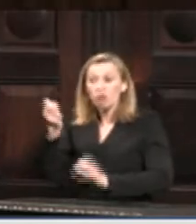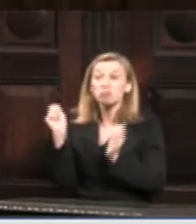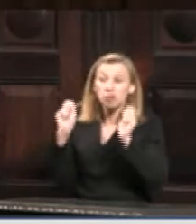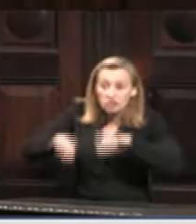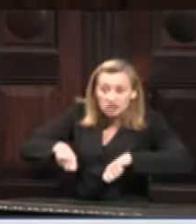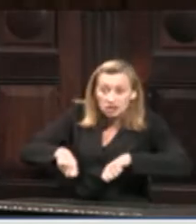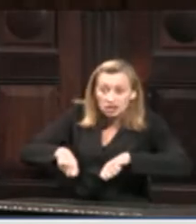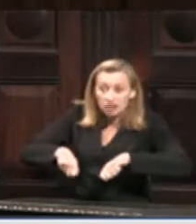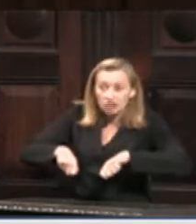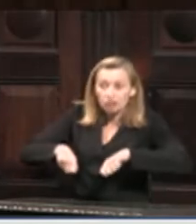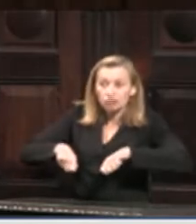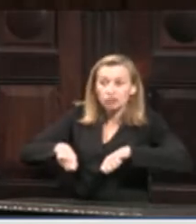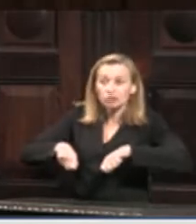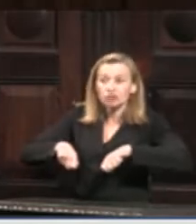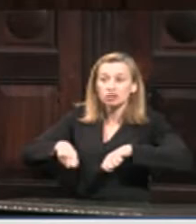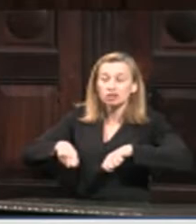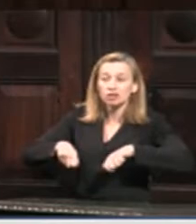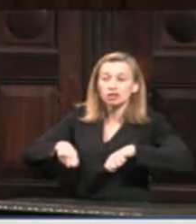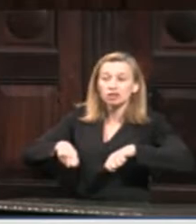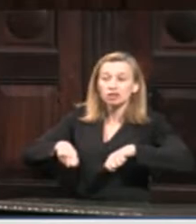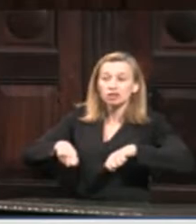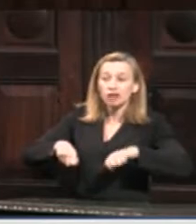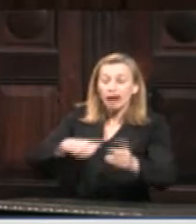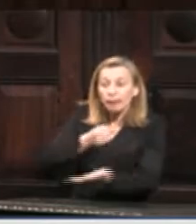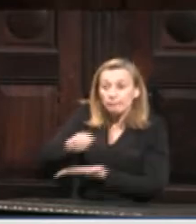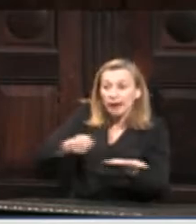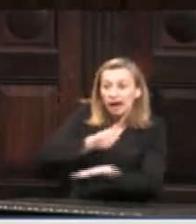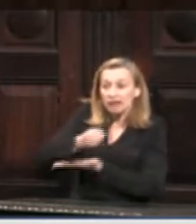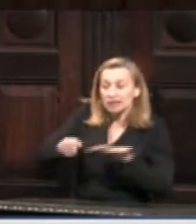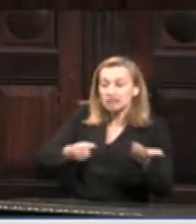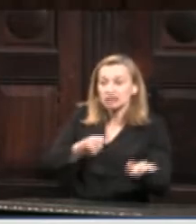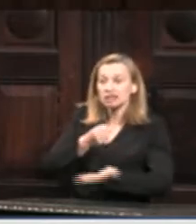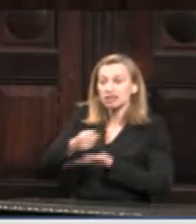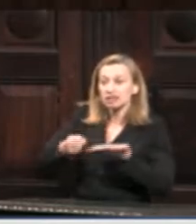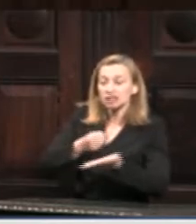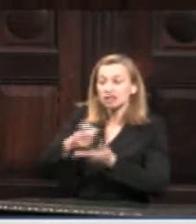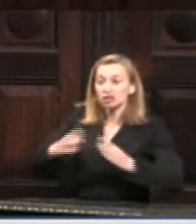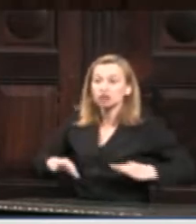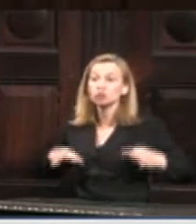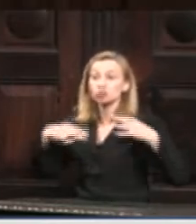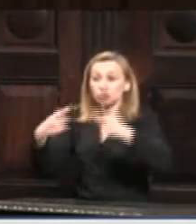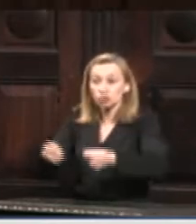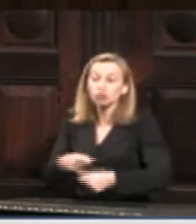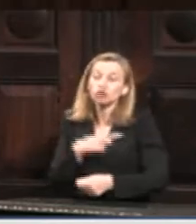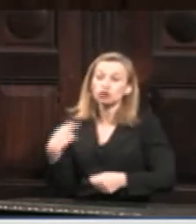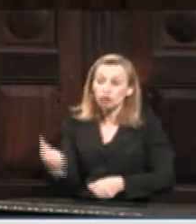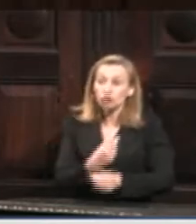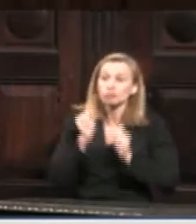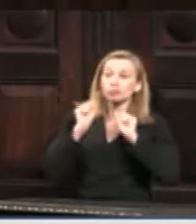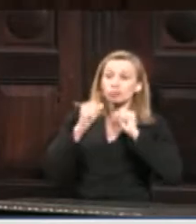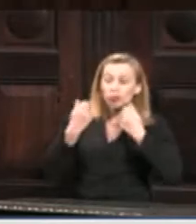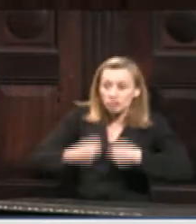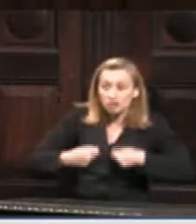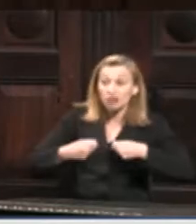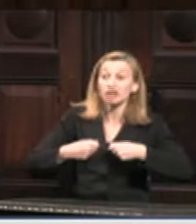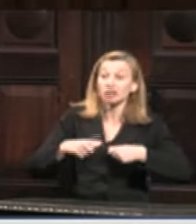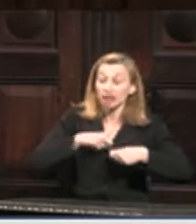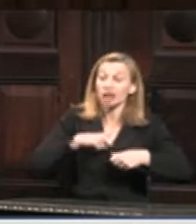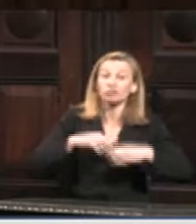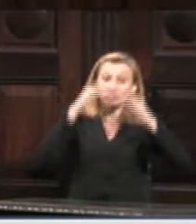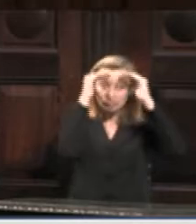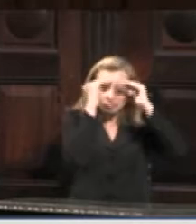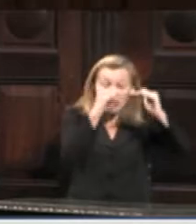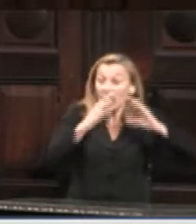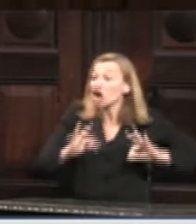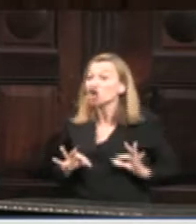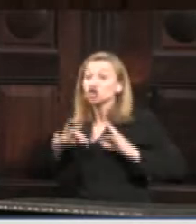as ponderações das relações, onde realmente a gente tem que respeitar todos.